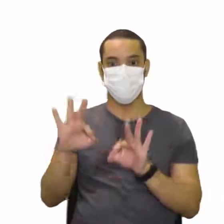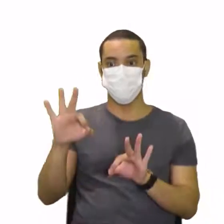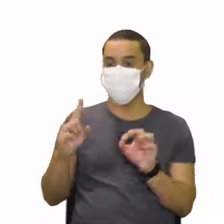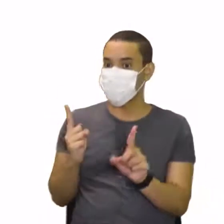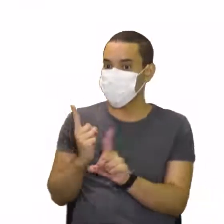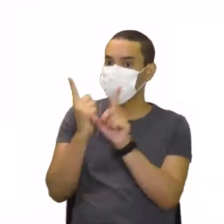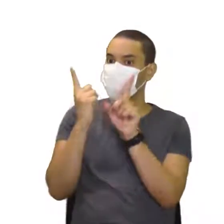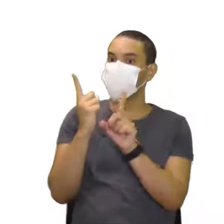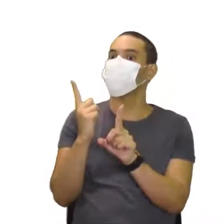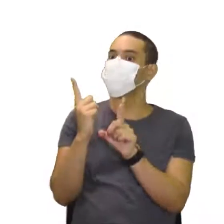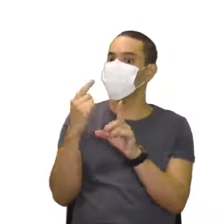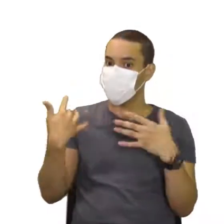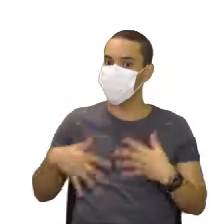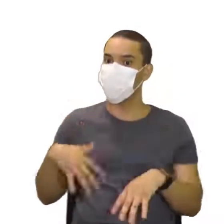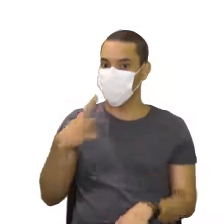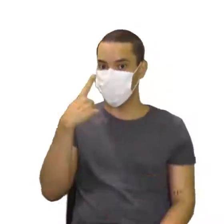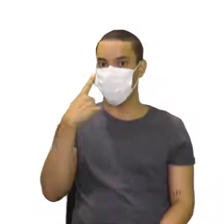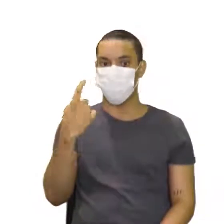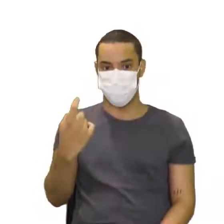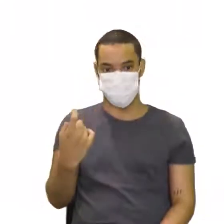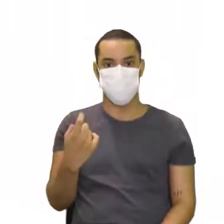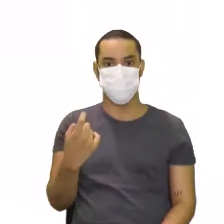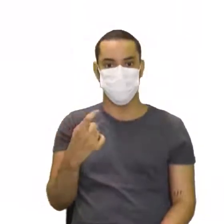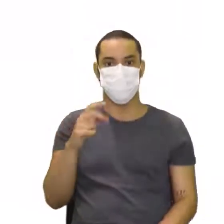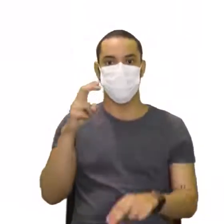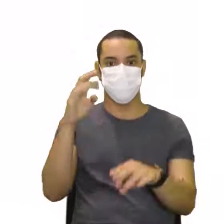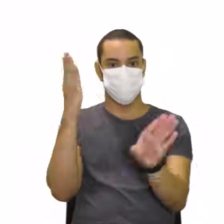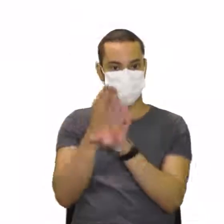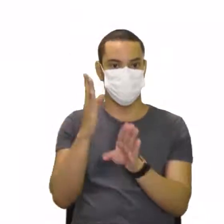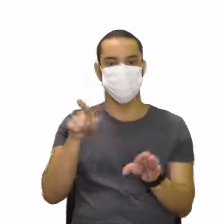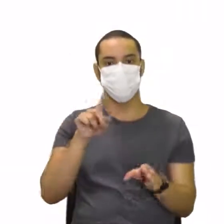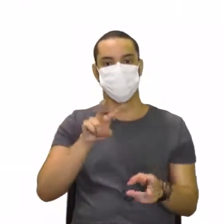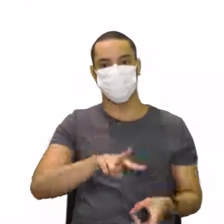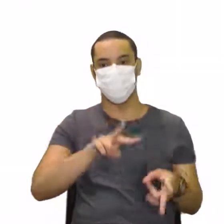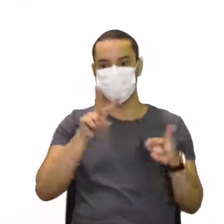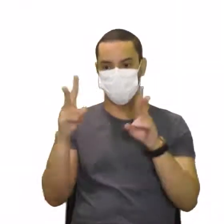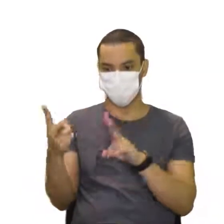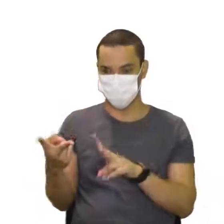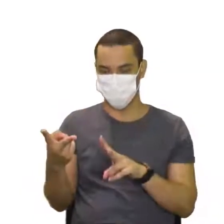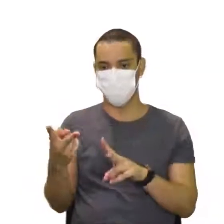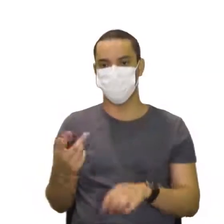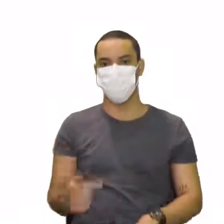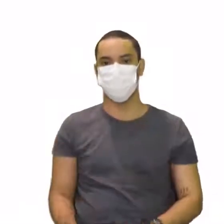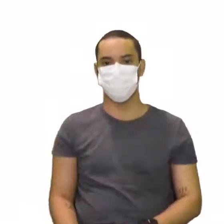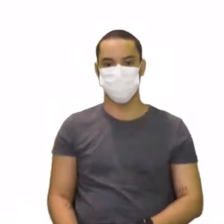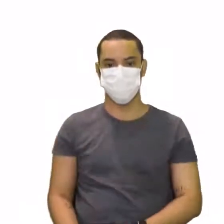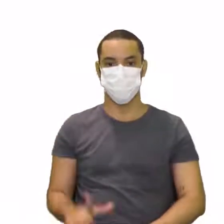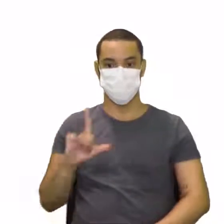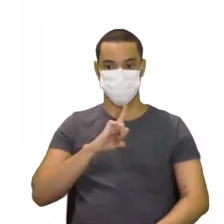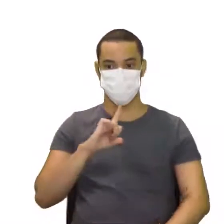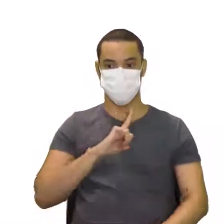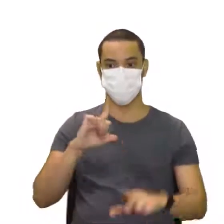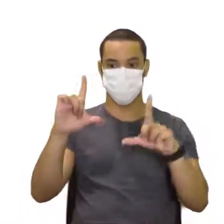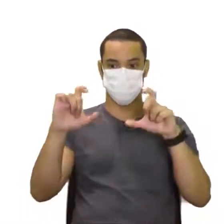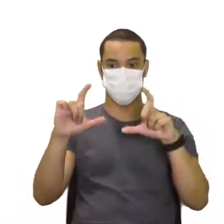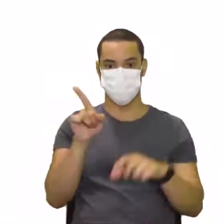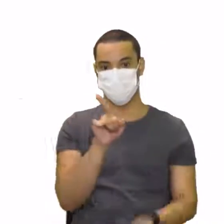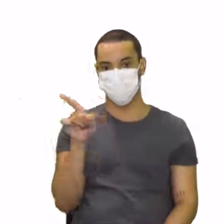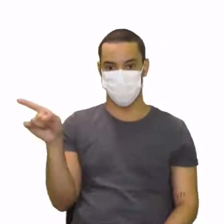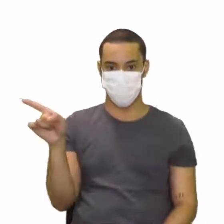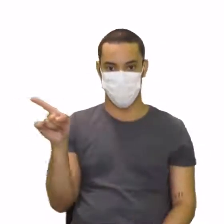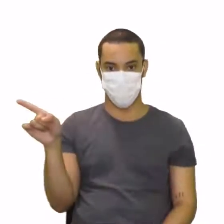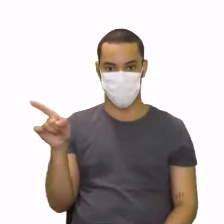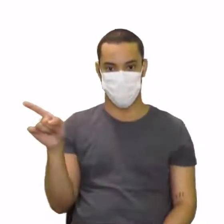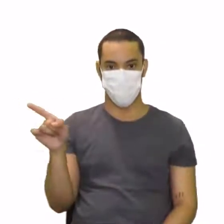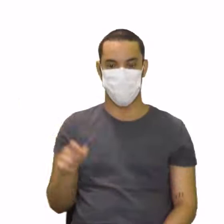o dia do telefone, 10 de março, então foi devido a essa transmissão aí, tá? Então, tá aqui a foto dele. Graham Bell ou